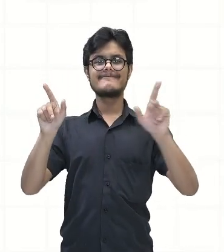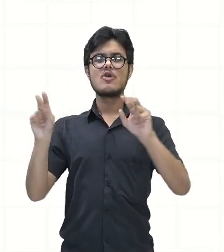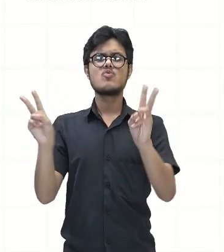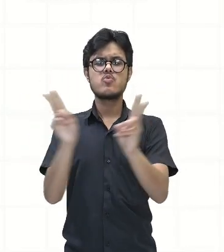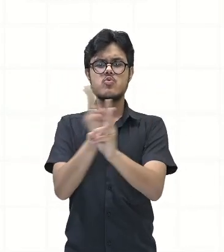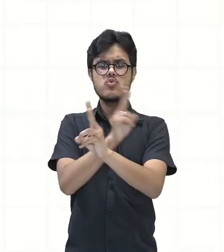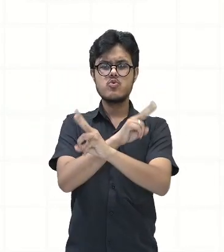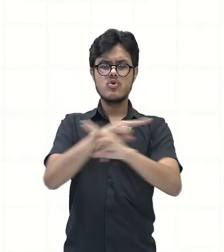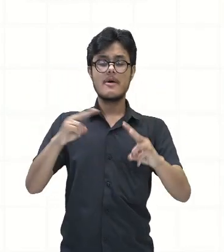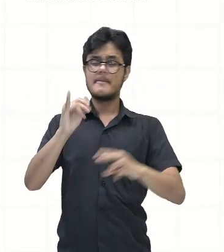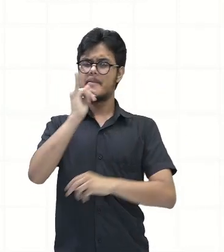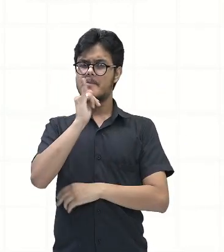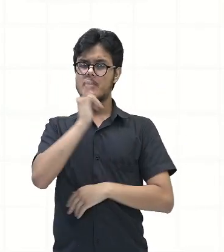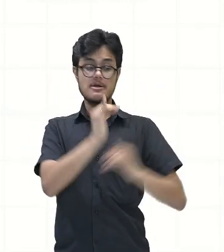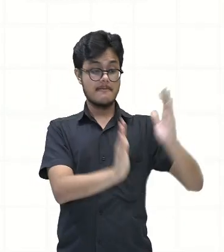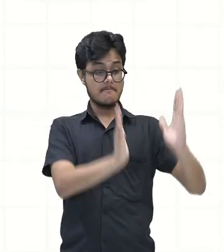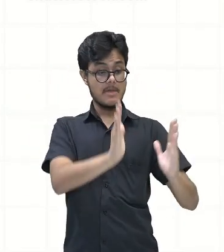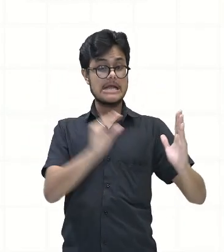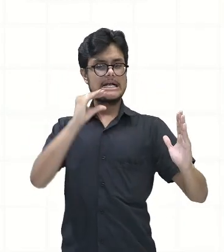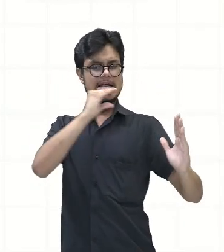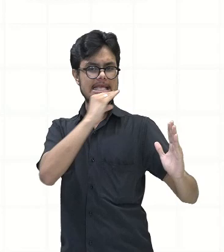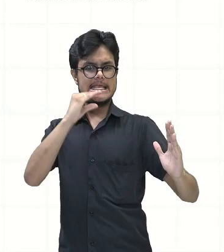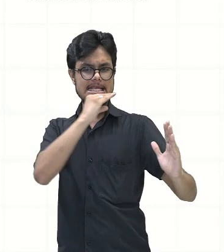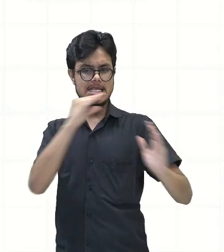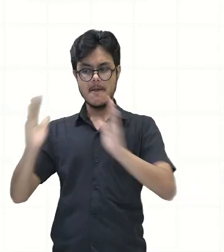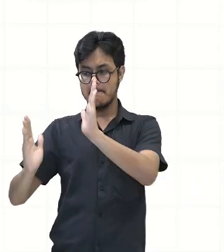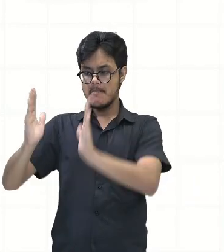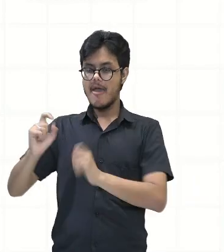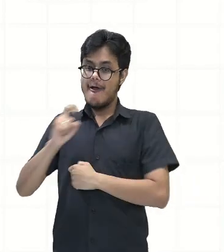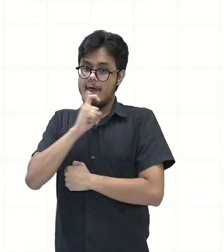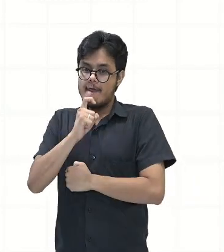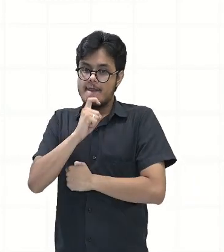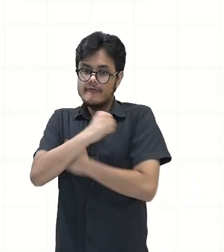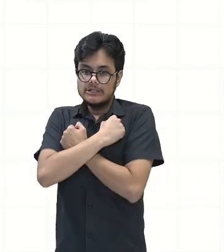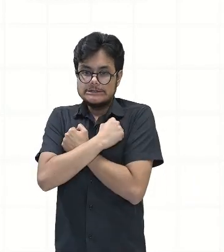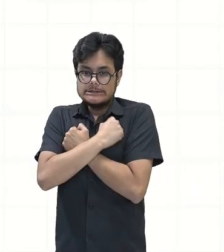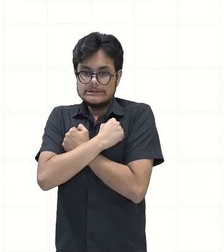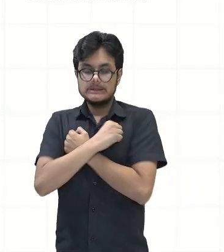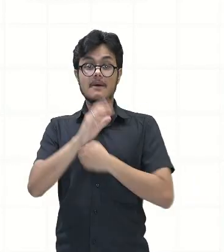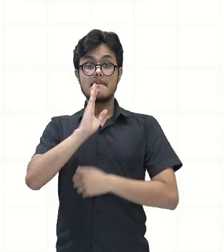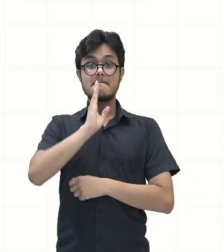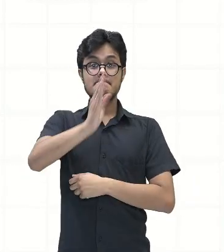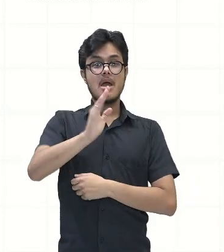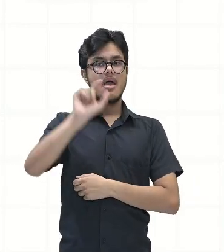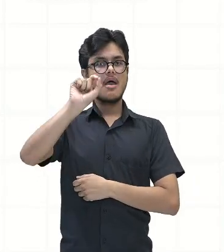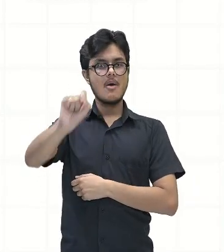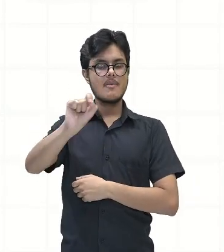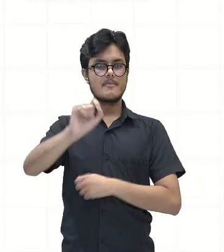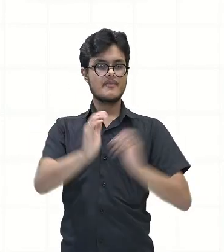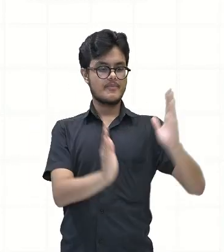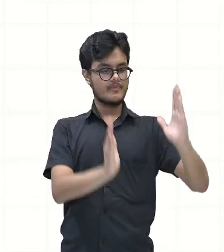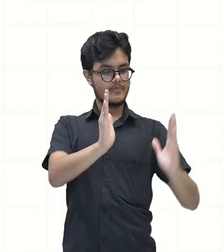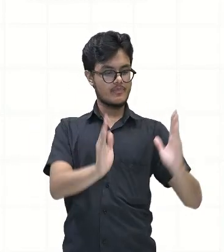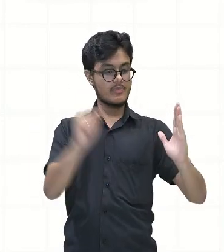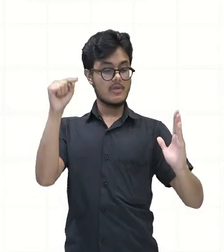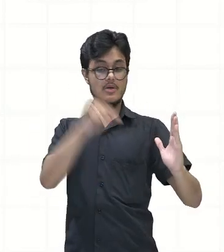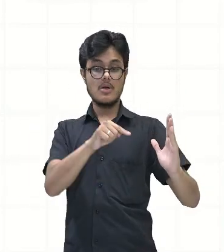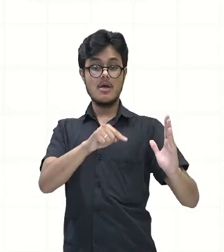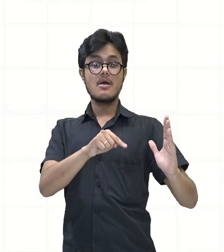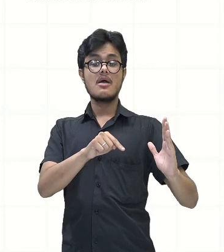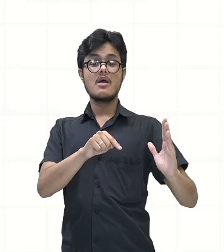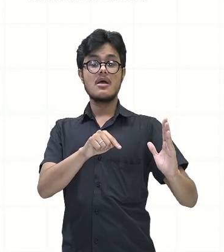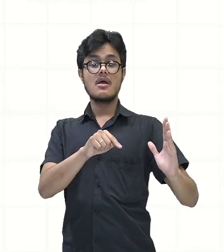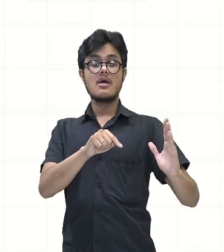período do verão e no período do inverno. Então, assim, a gente, por exemplo, vai dar destaque aqui à massa de ar